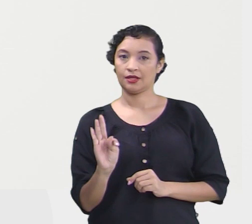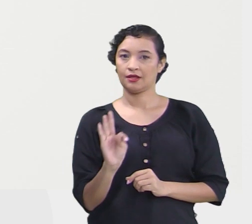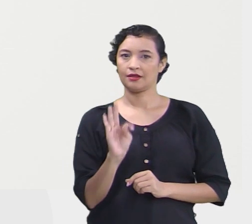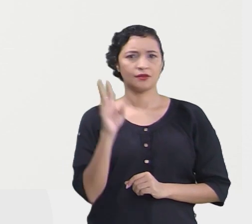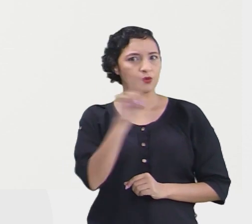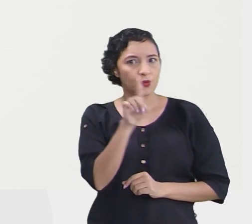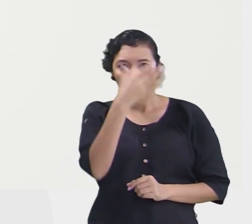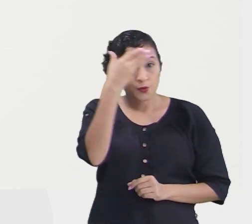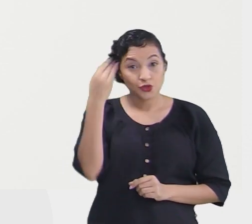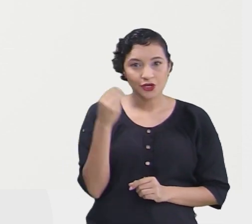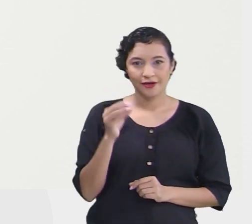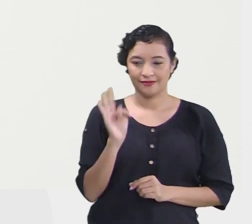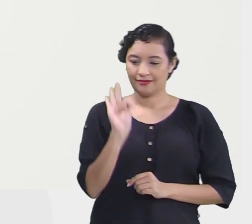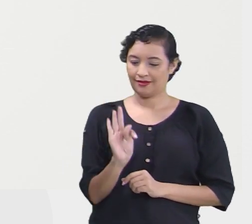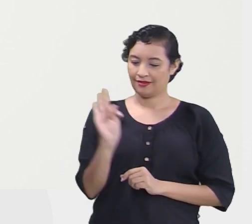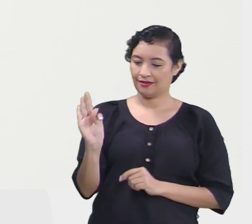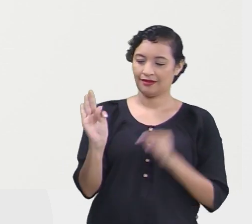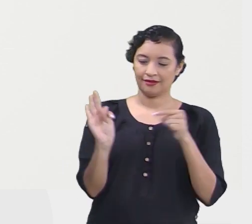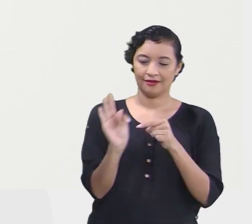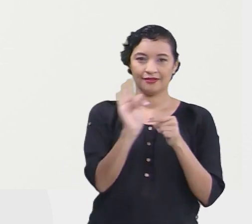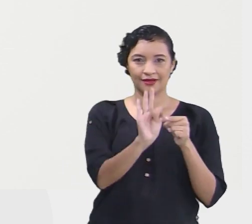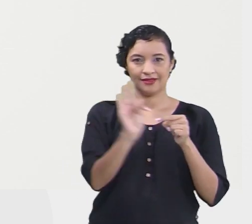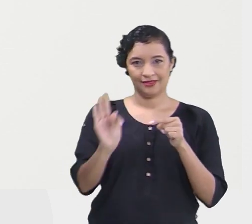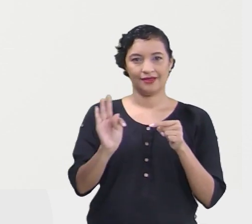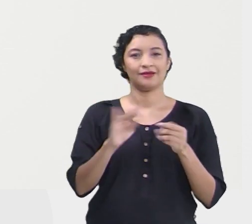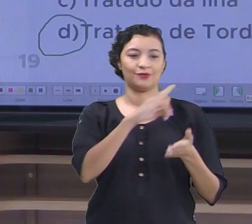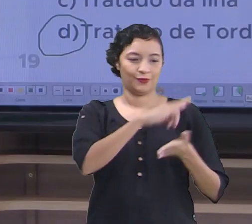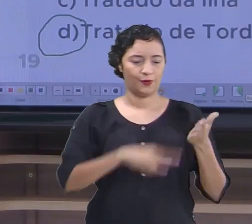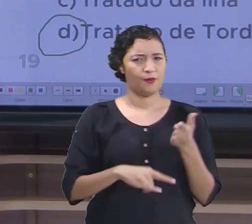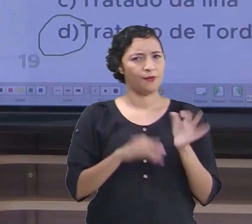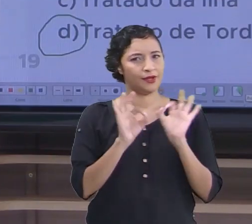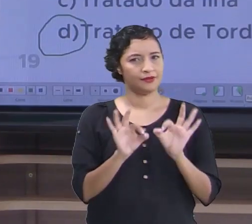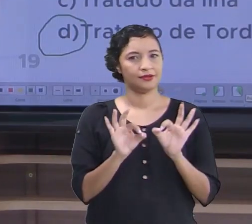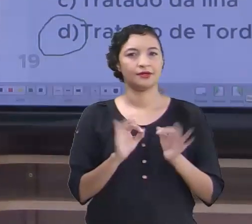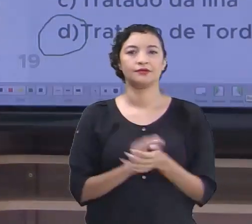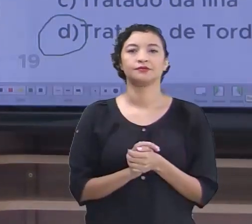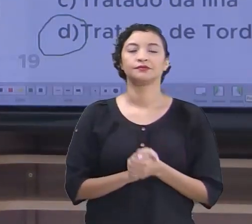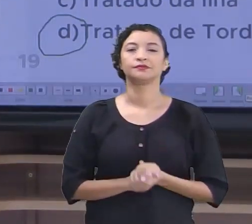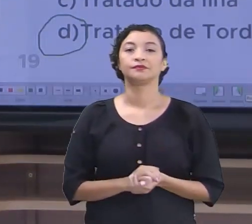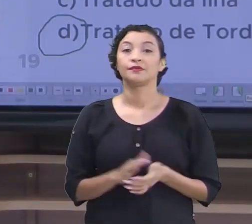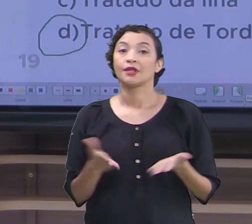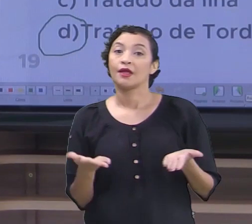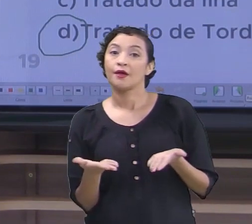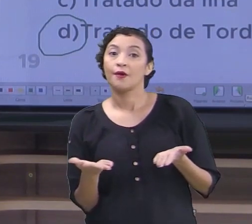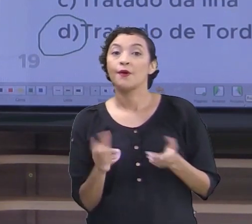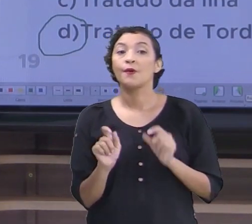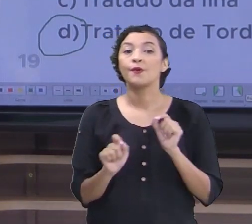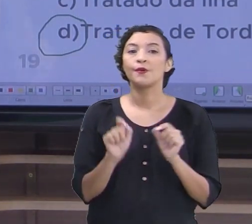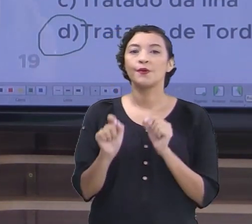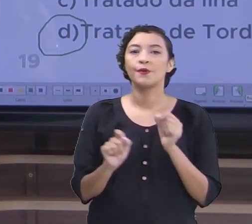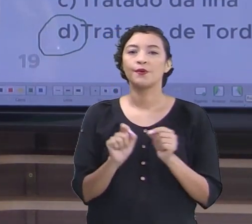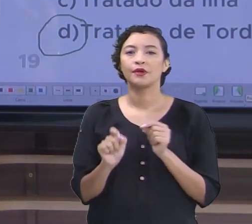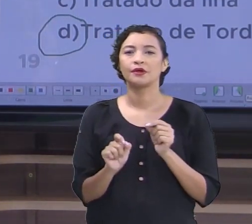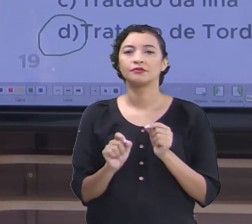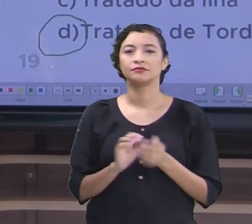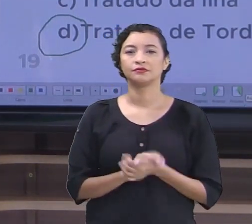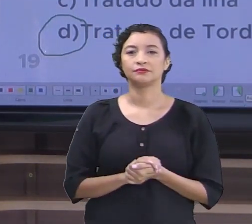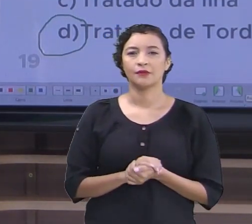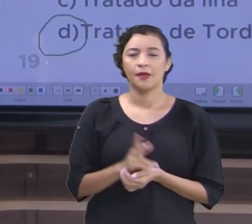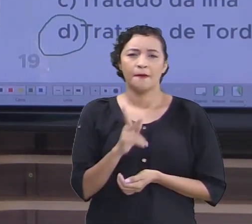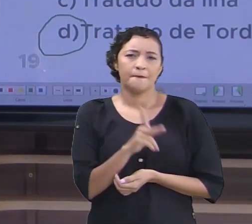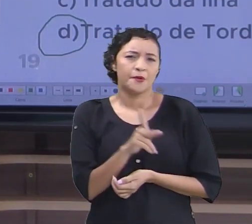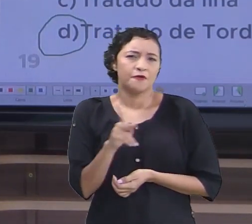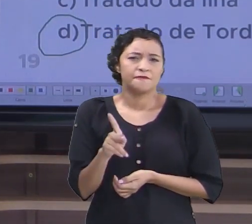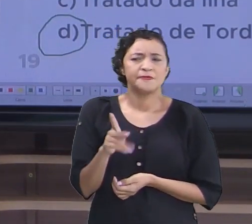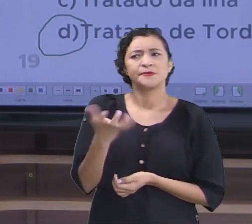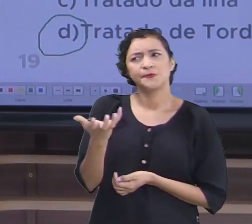TT. Tratado de Tordesilhas. Agora, olha aqui para mim. Agora nós vamos... Professor, eu queria ver